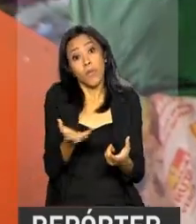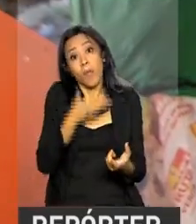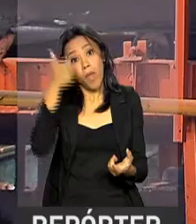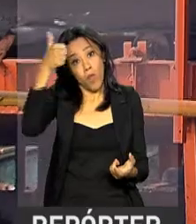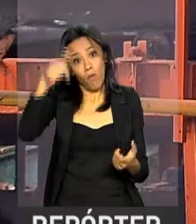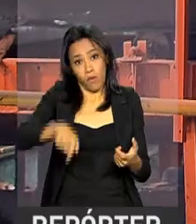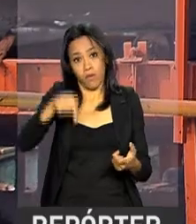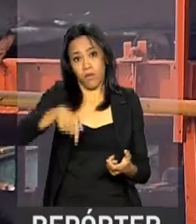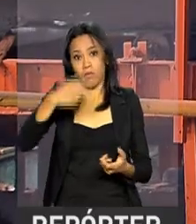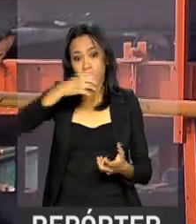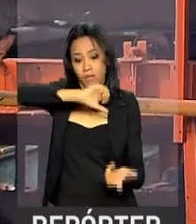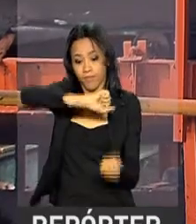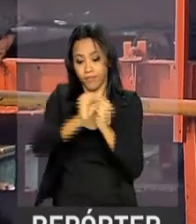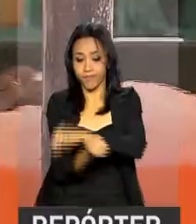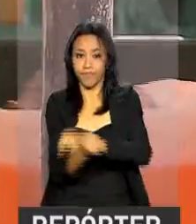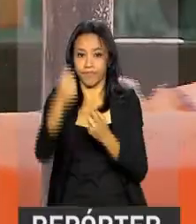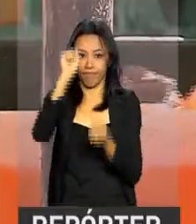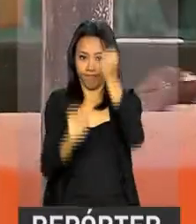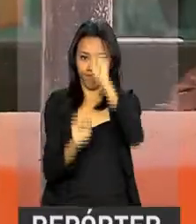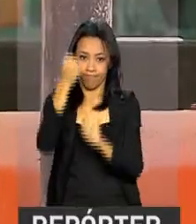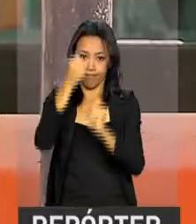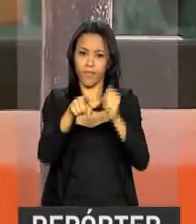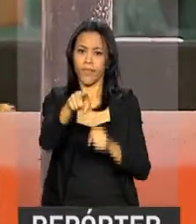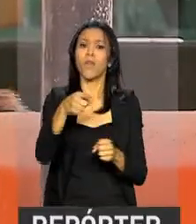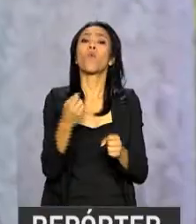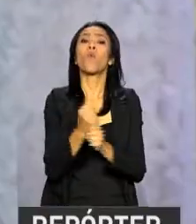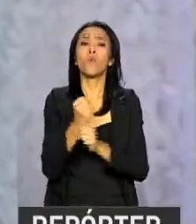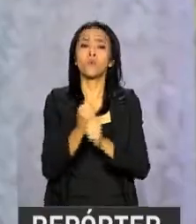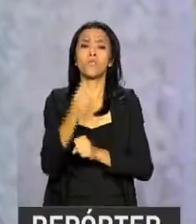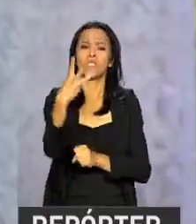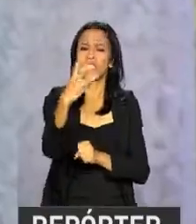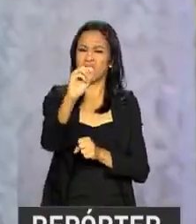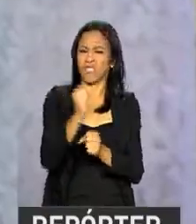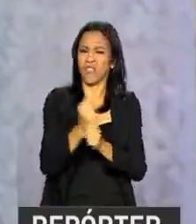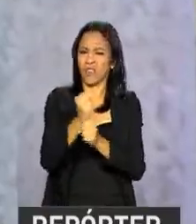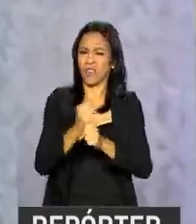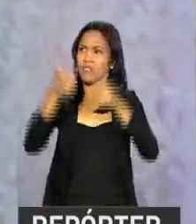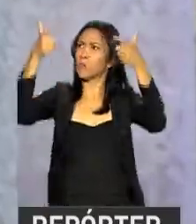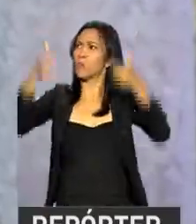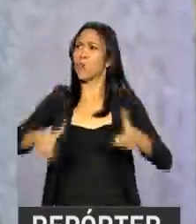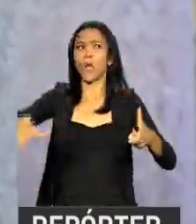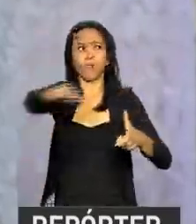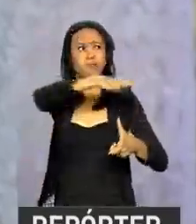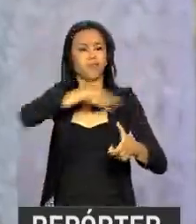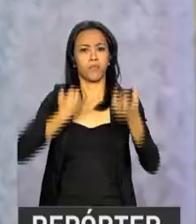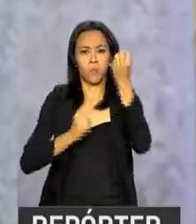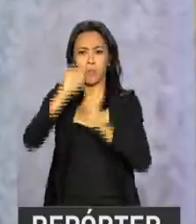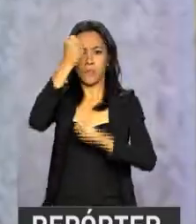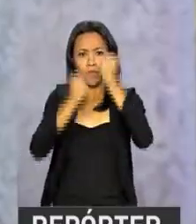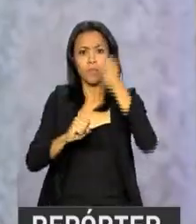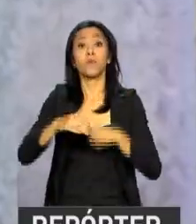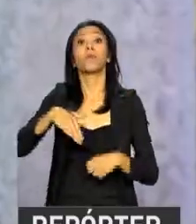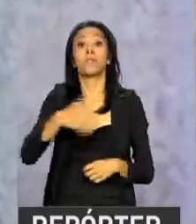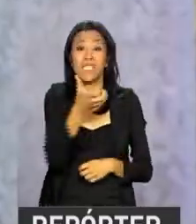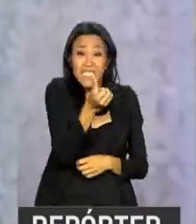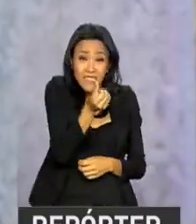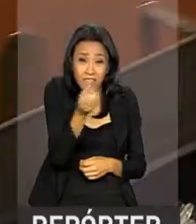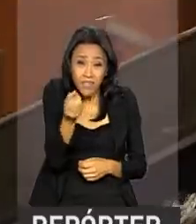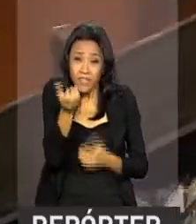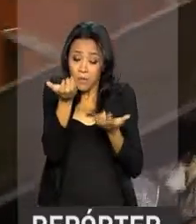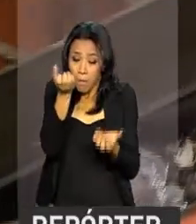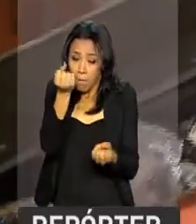melhor a usina funciona há mais de 30 anos e processa todos os dias cerca de 600 toneladas de lixo